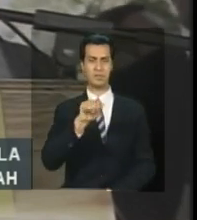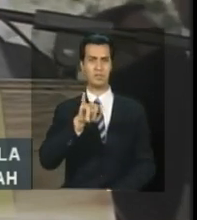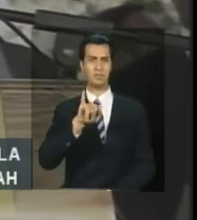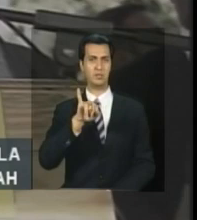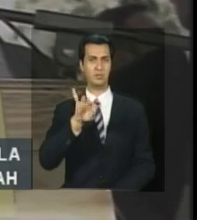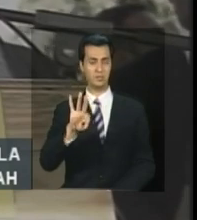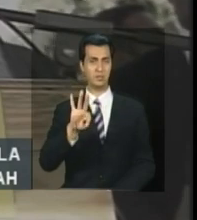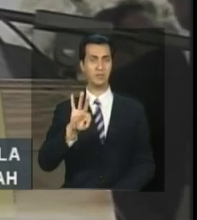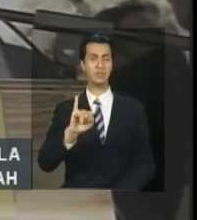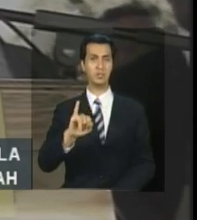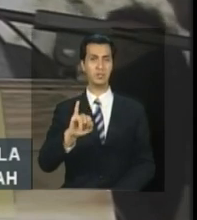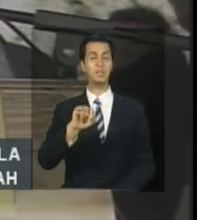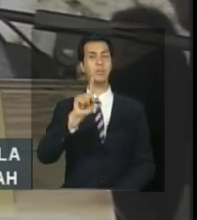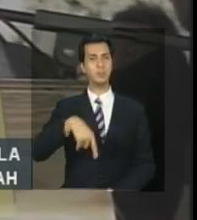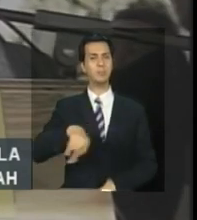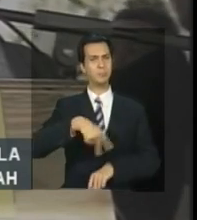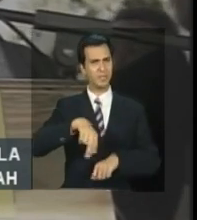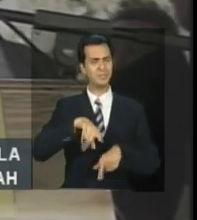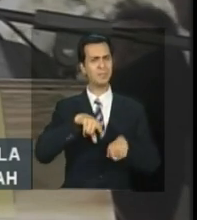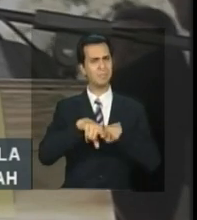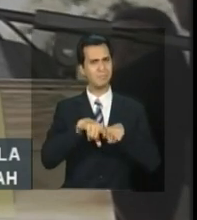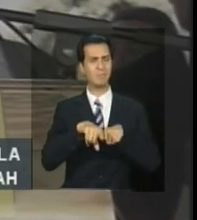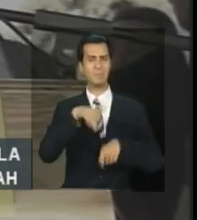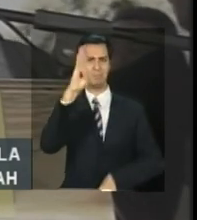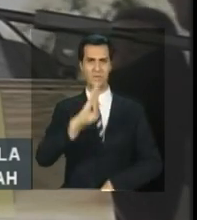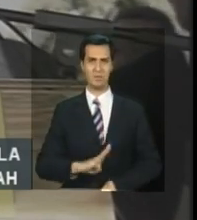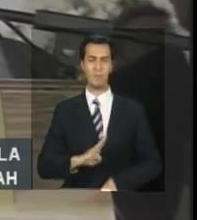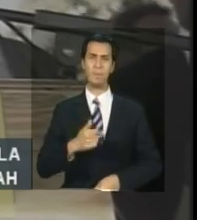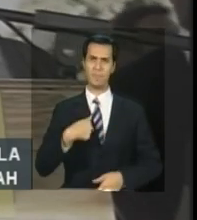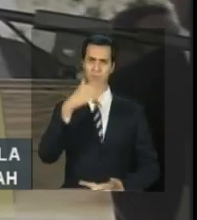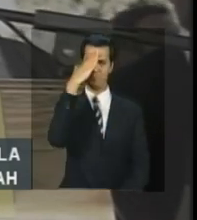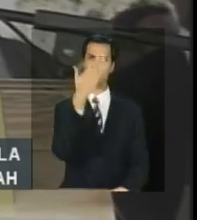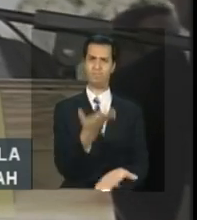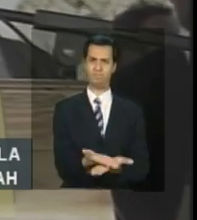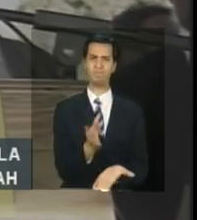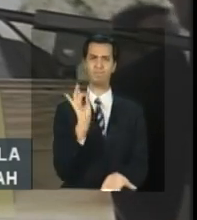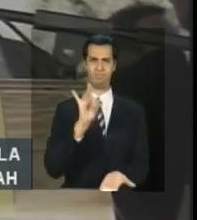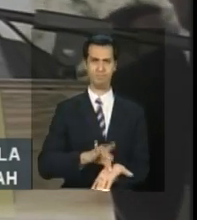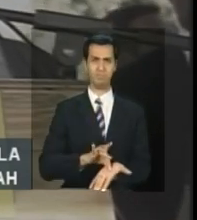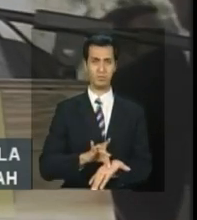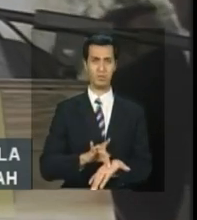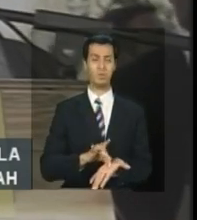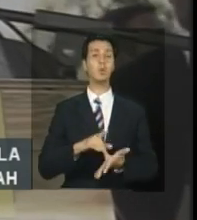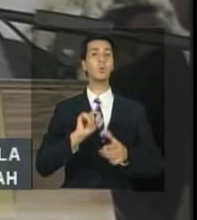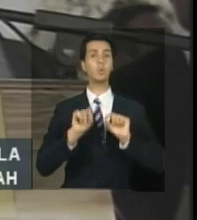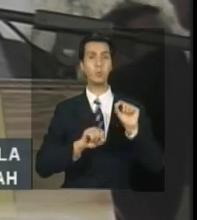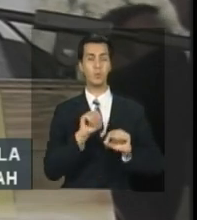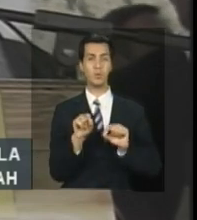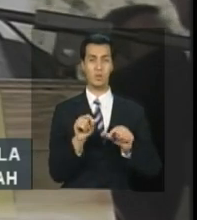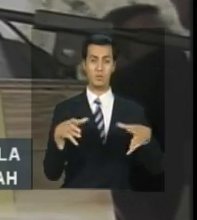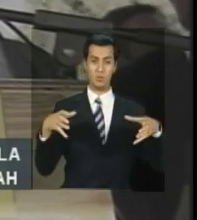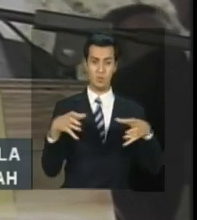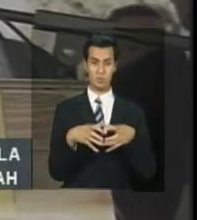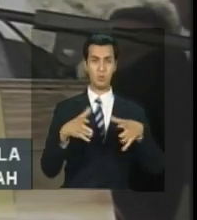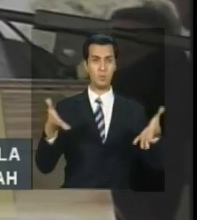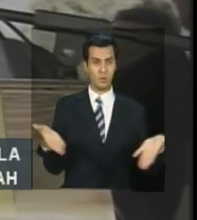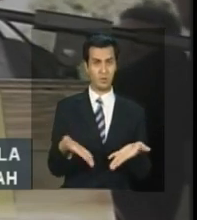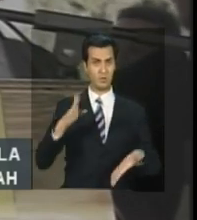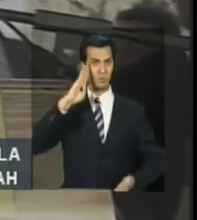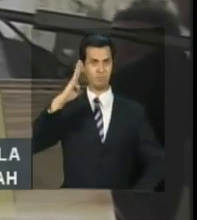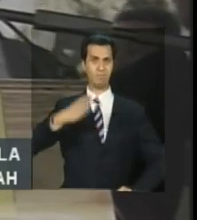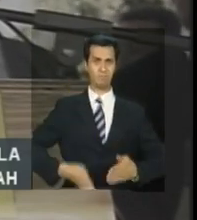deste país irmão, o Haiti. Estou certa de que o trabalho do atual contingente